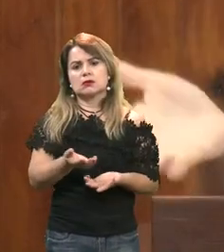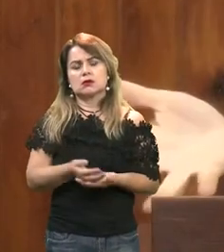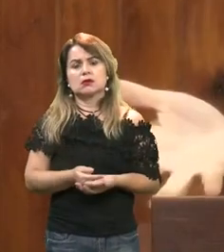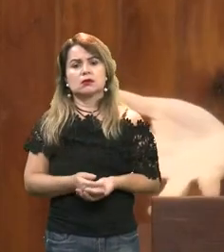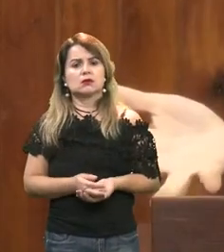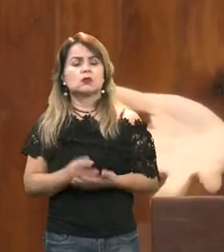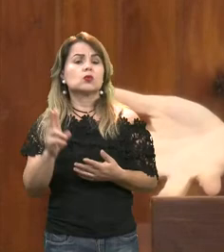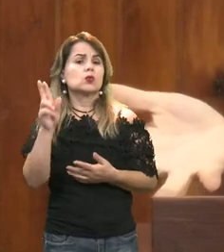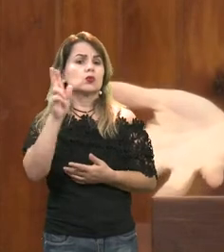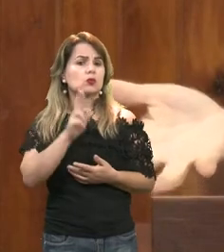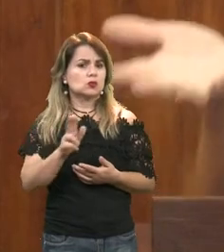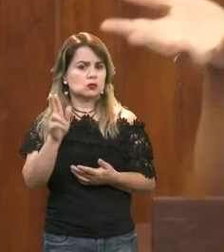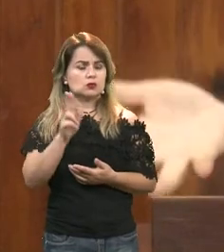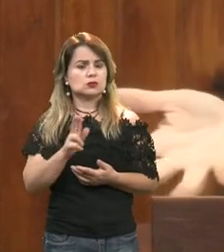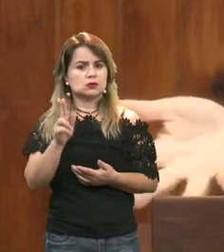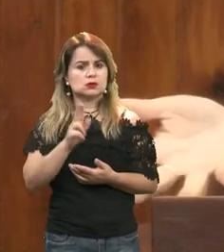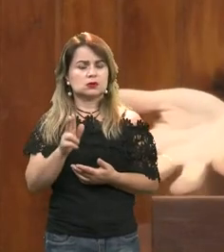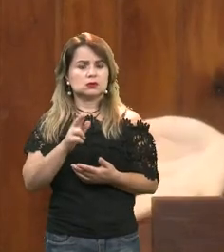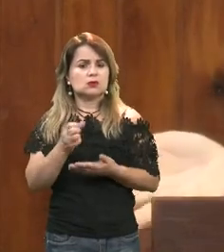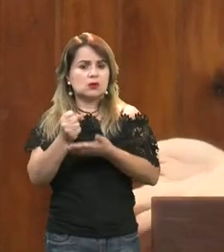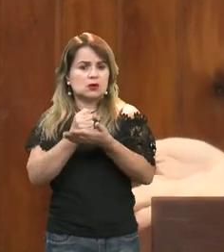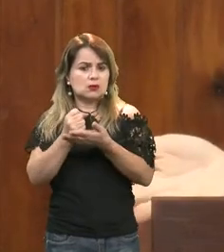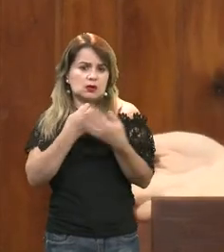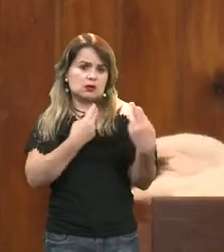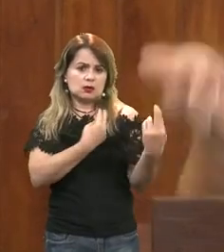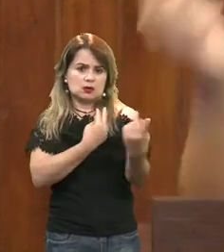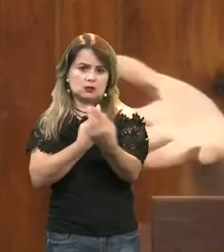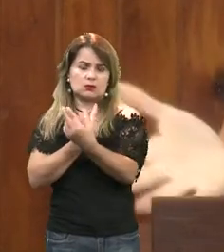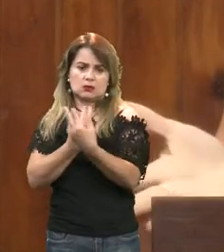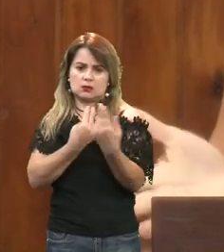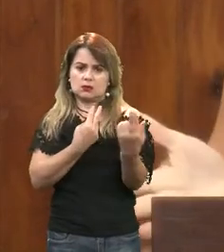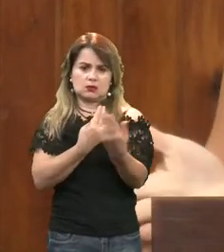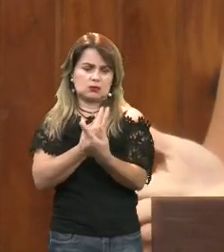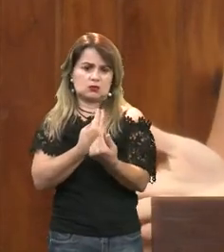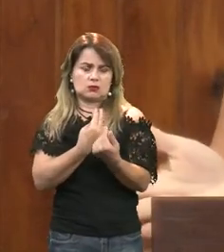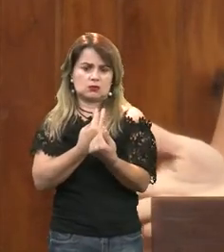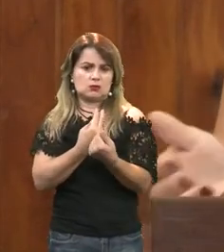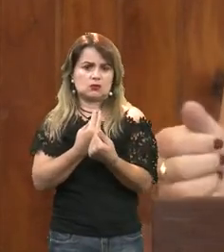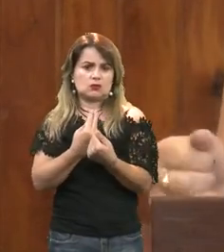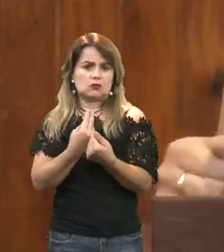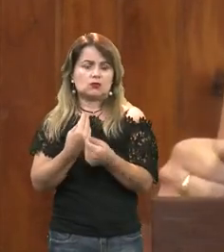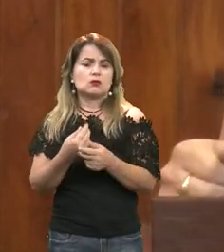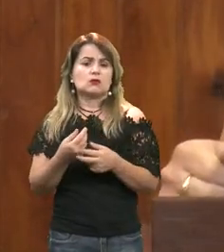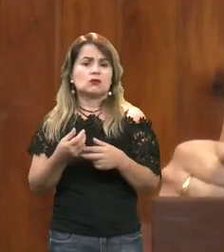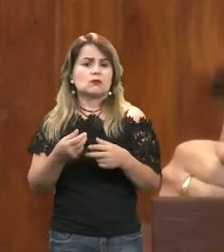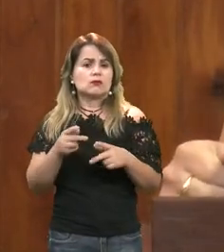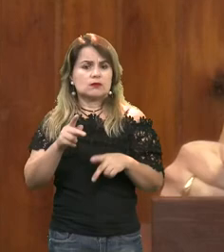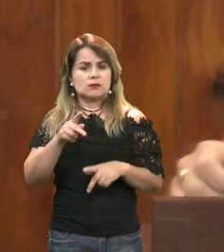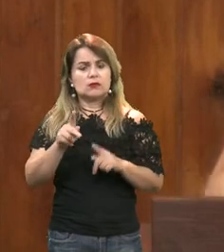Utilizando a mesma medicação, o mesmo importador.